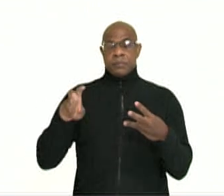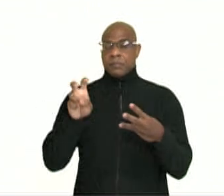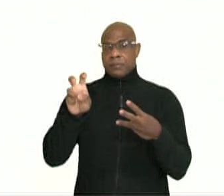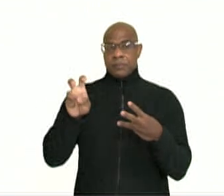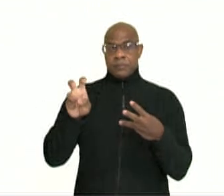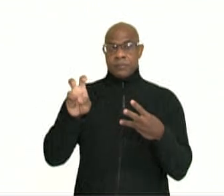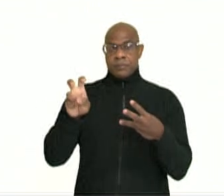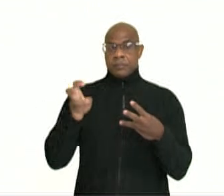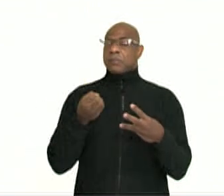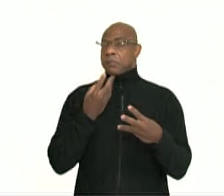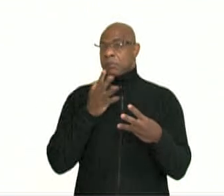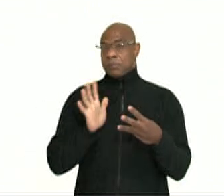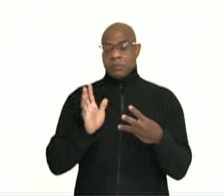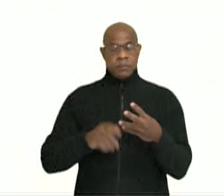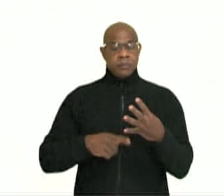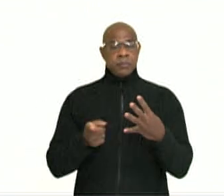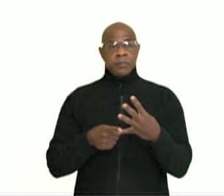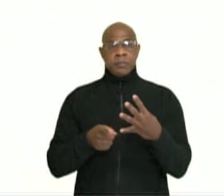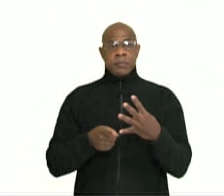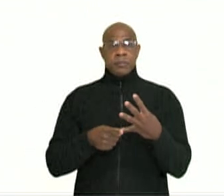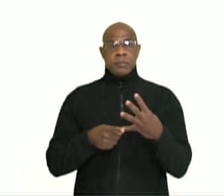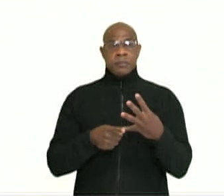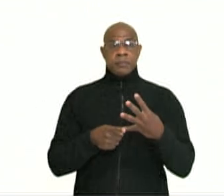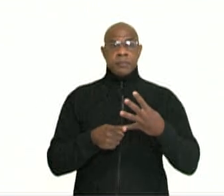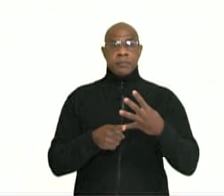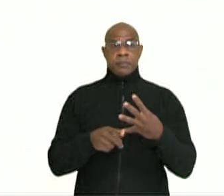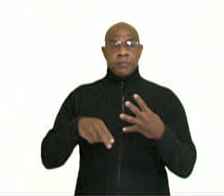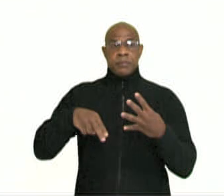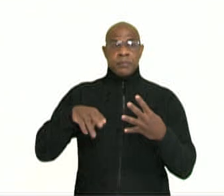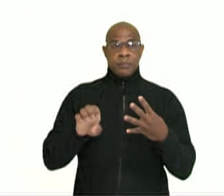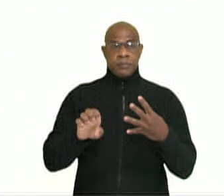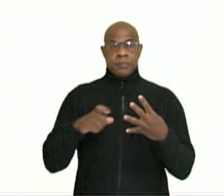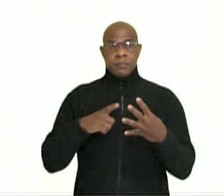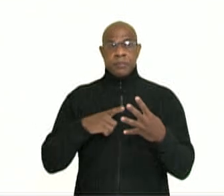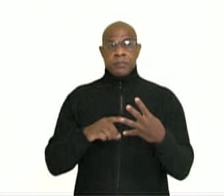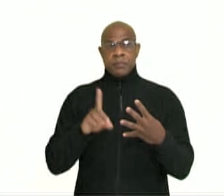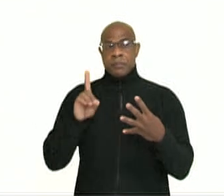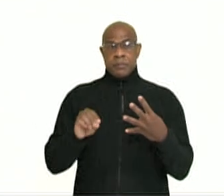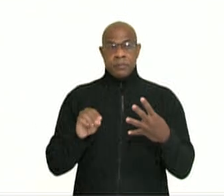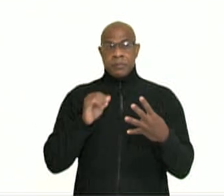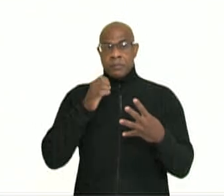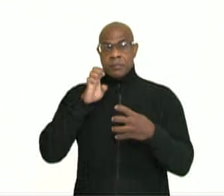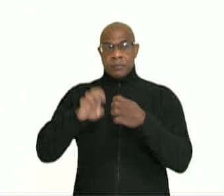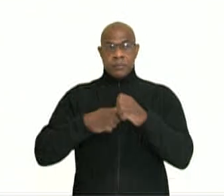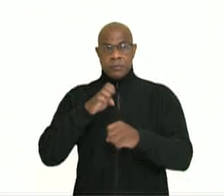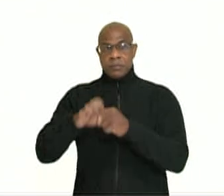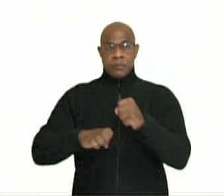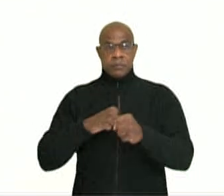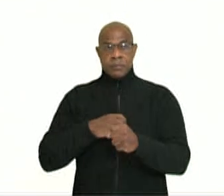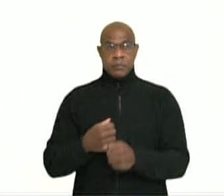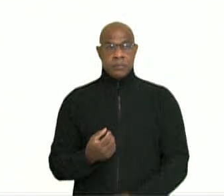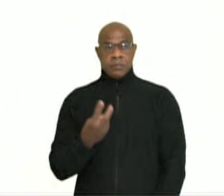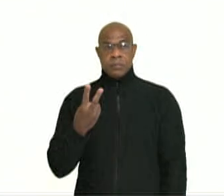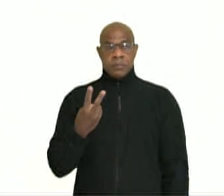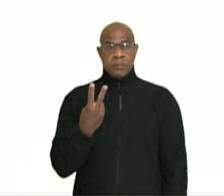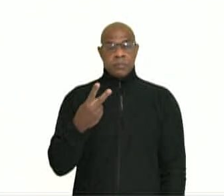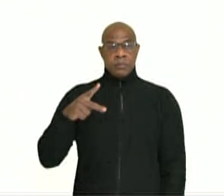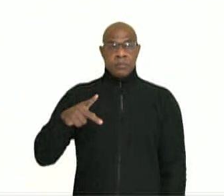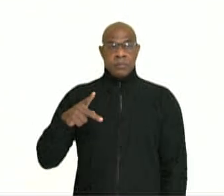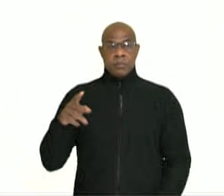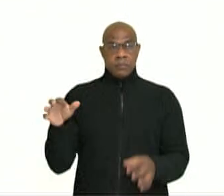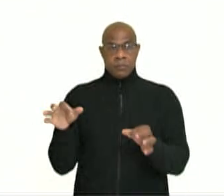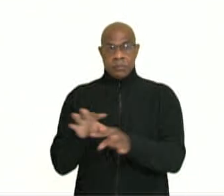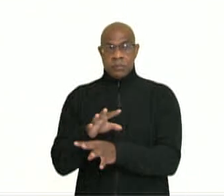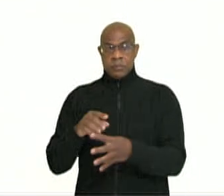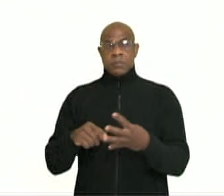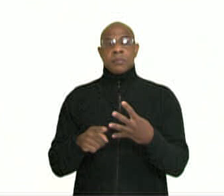5, é instável. Já o neônio, que tem 10 elétrons, ele vai ter o 2P aqui completo, né? 6, 7, 8.